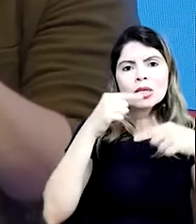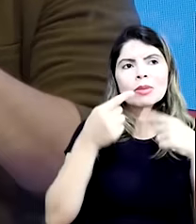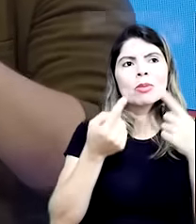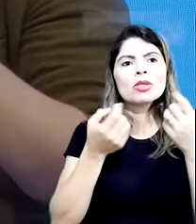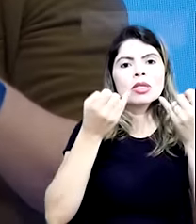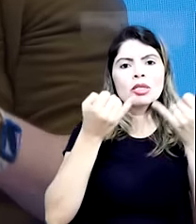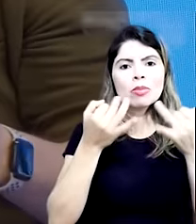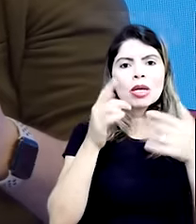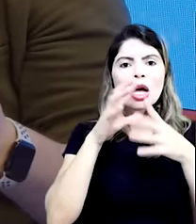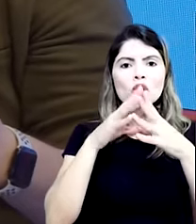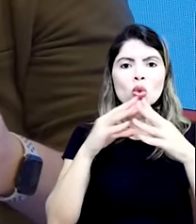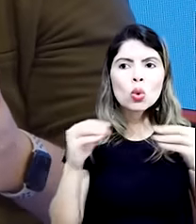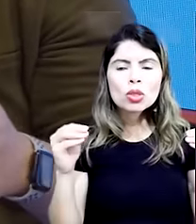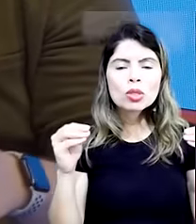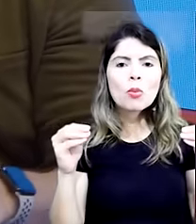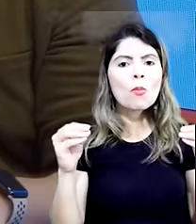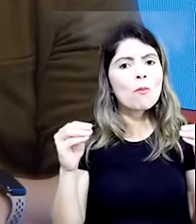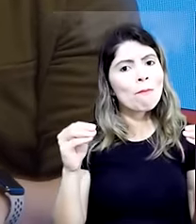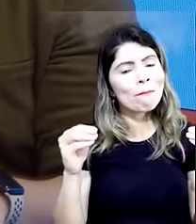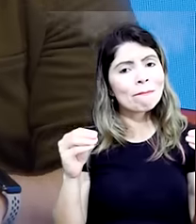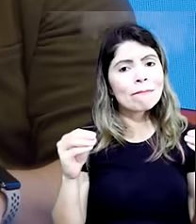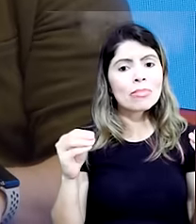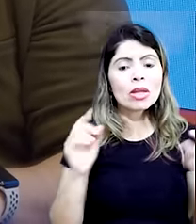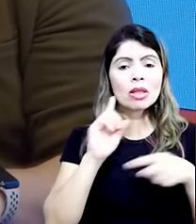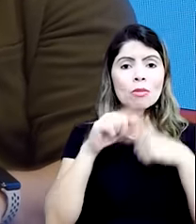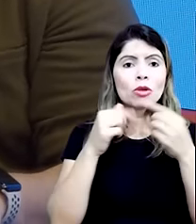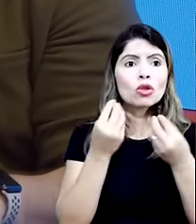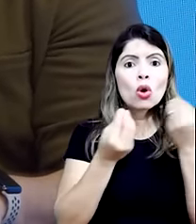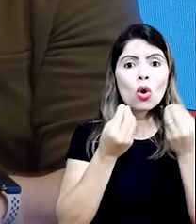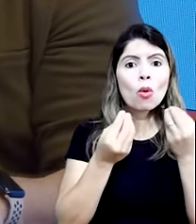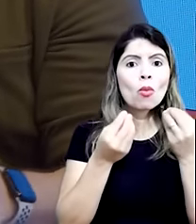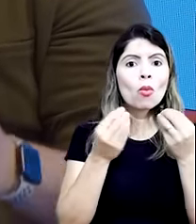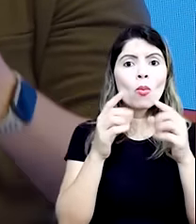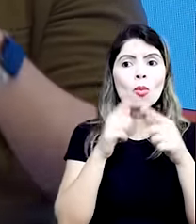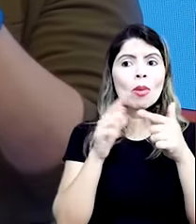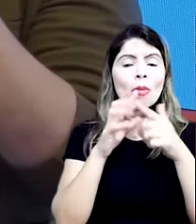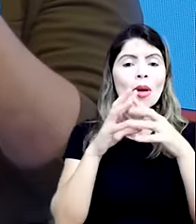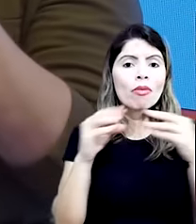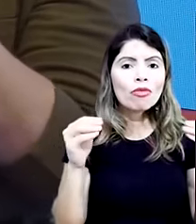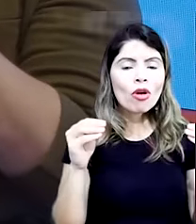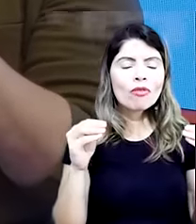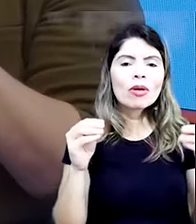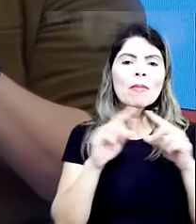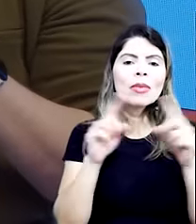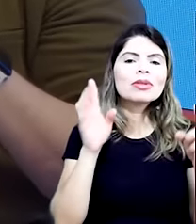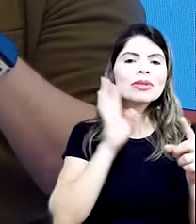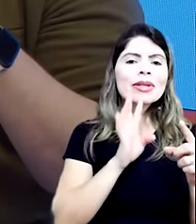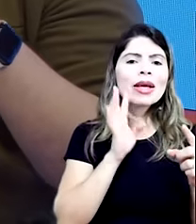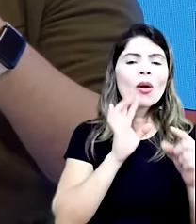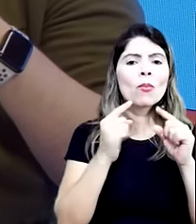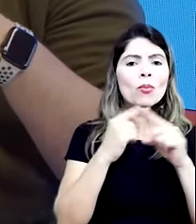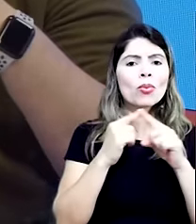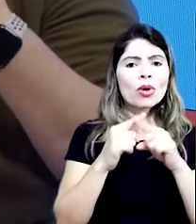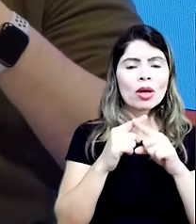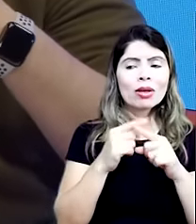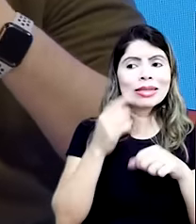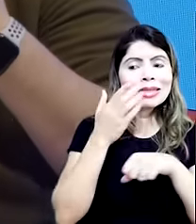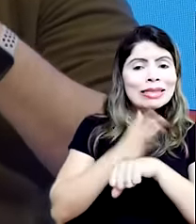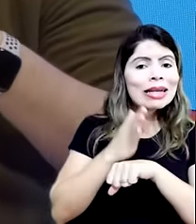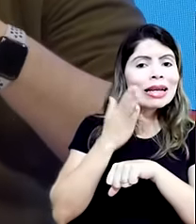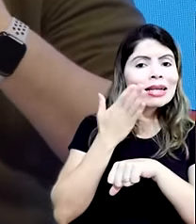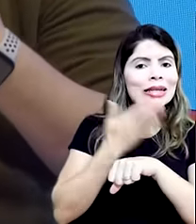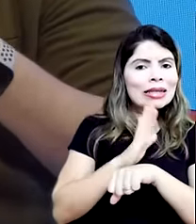quase já tô falando quase que uma estrutura de Pit né Depois como é que a gente resolve isso mas é legal porque isso vai treinando a